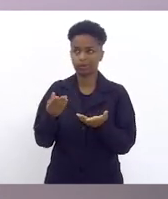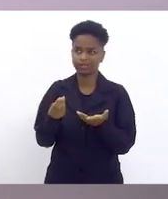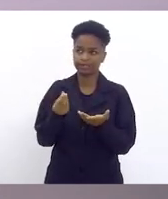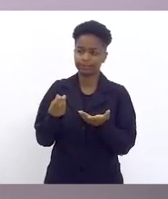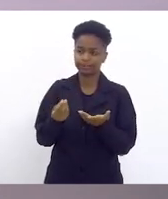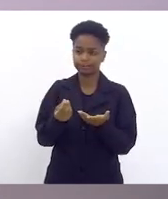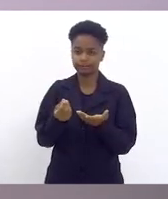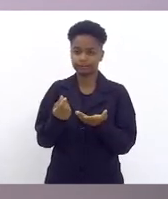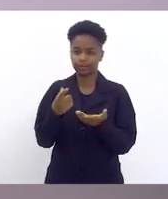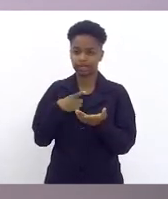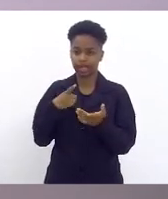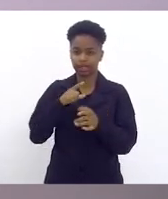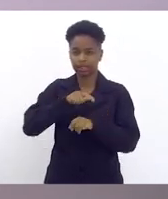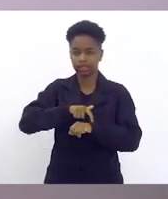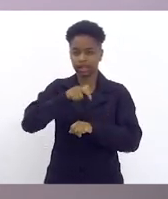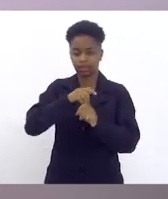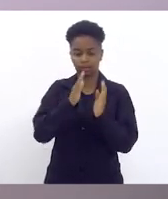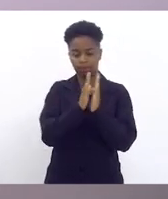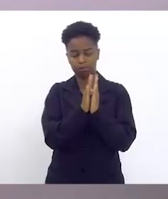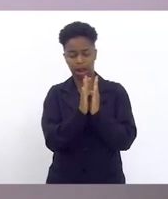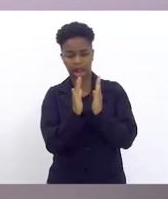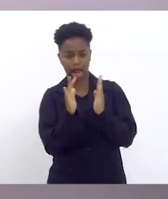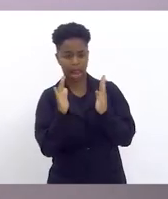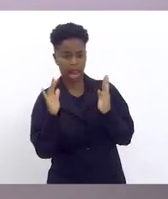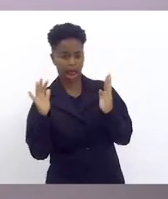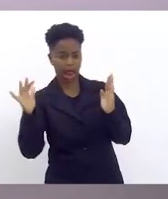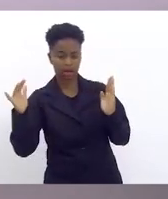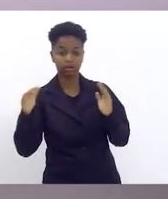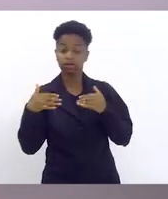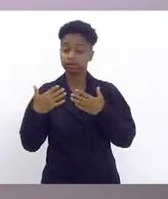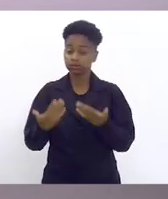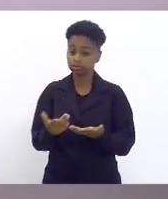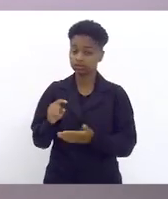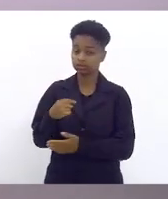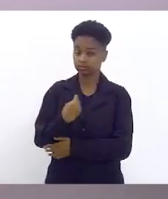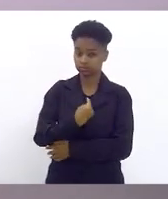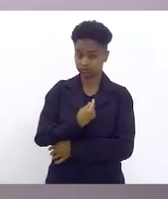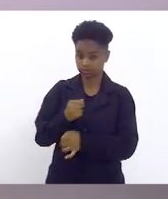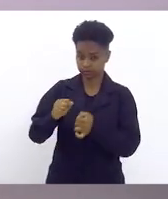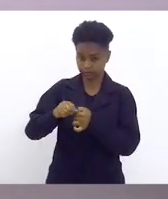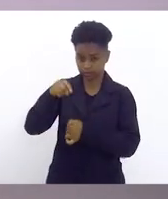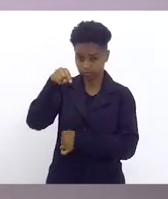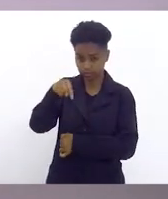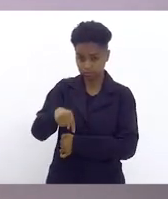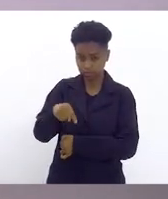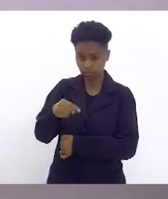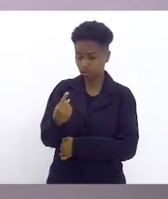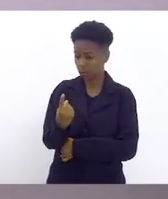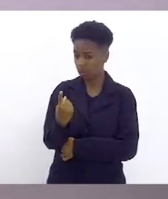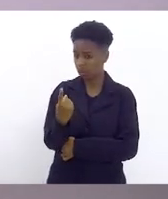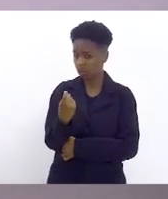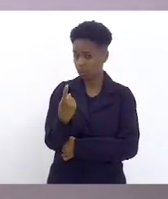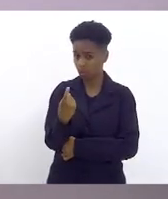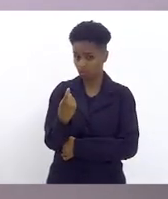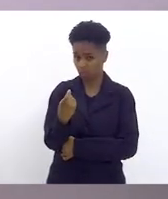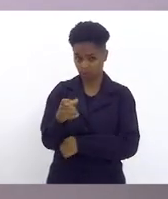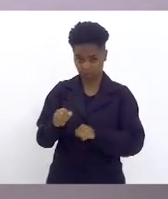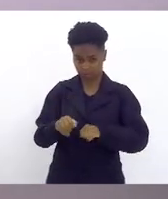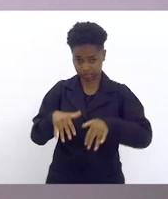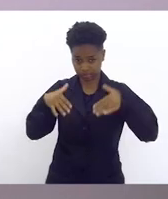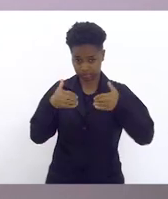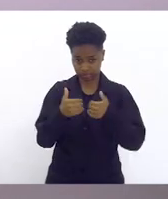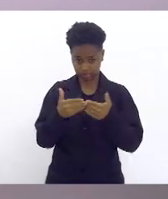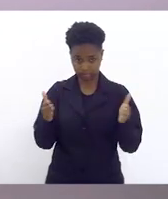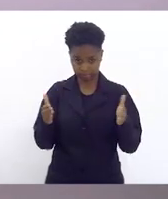uma dilatação de tempo muito grande e nós chegamos a realizar aqui uma única audiência e